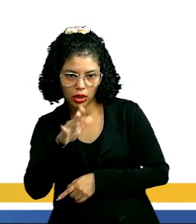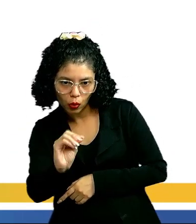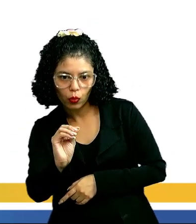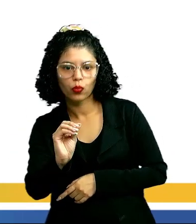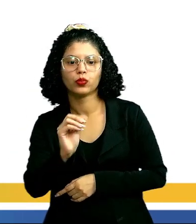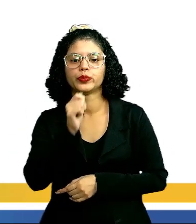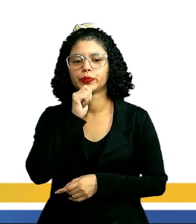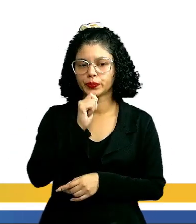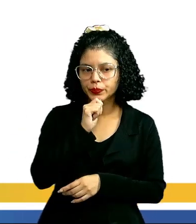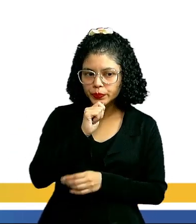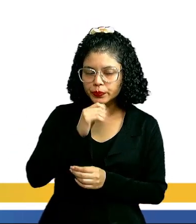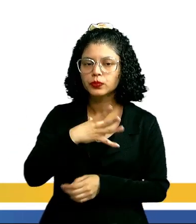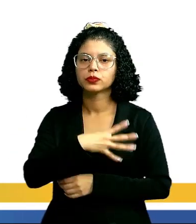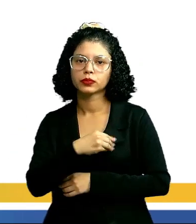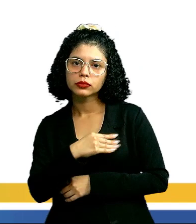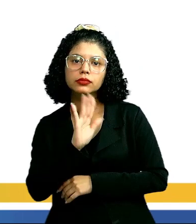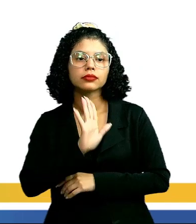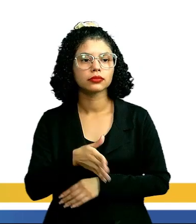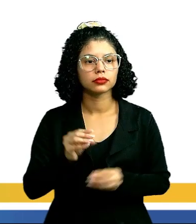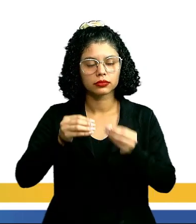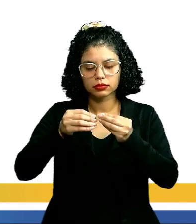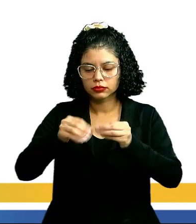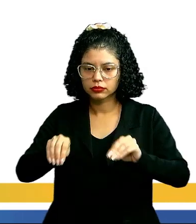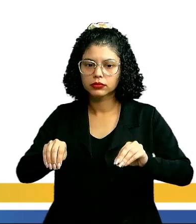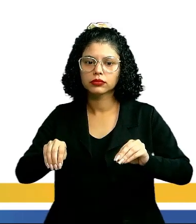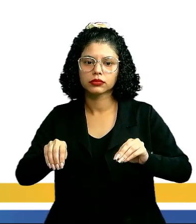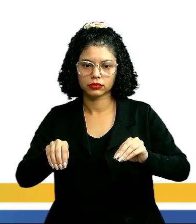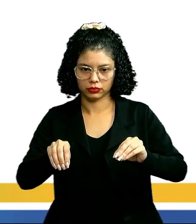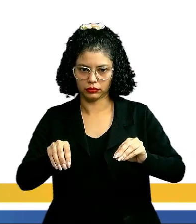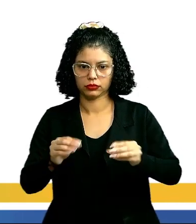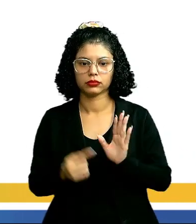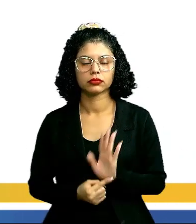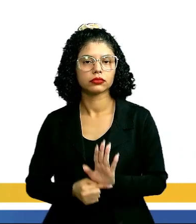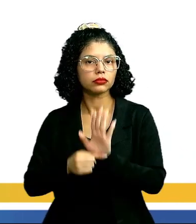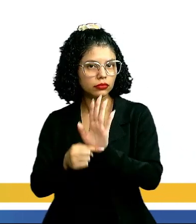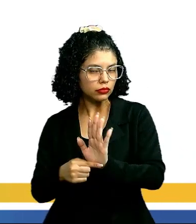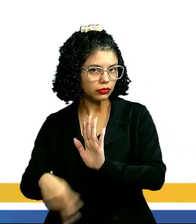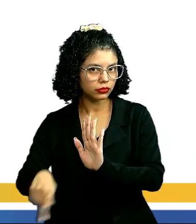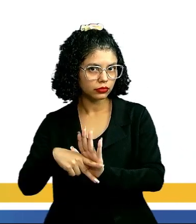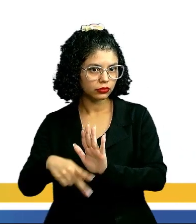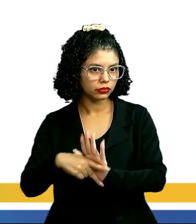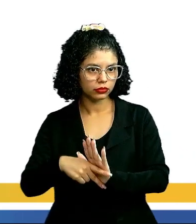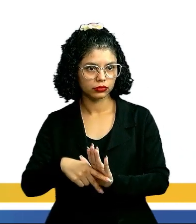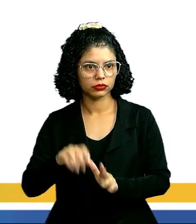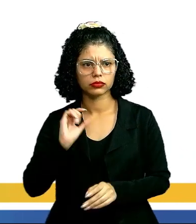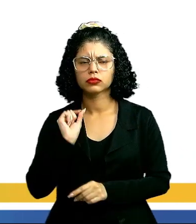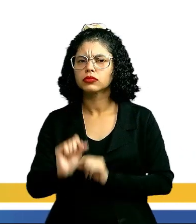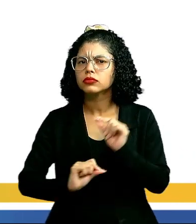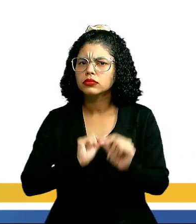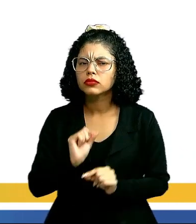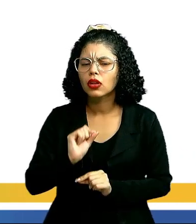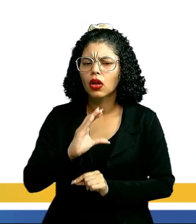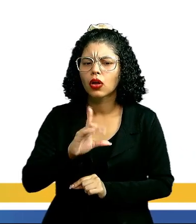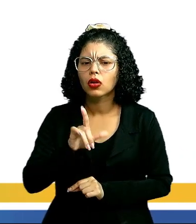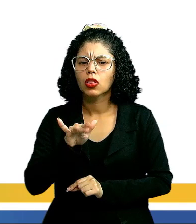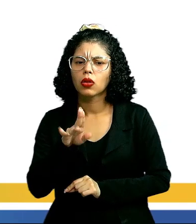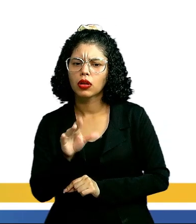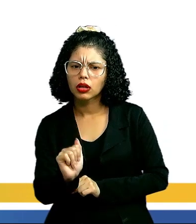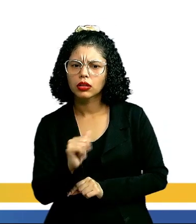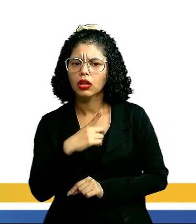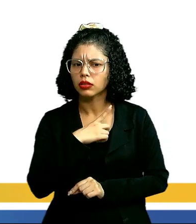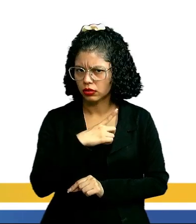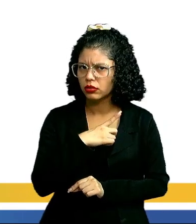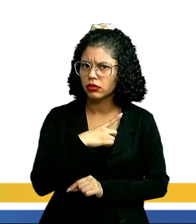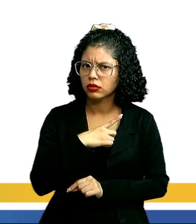talvez. Esses são os mamíferos que põem ovos. Eles apresentam, inclusive, cloaca. O que é a cloaca? É aquele mesmo que a